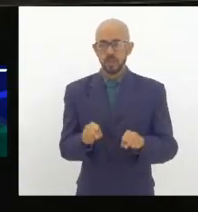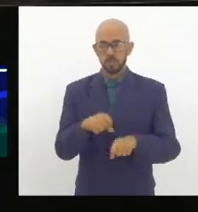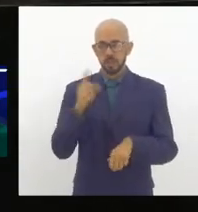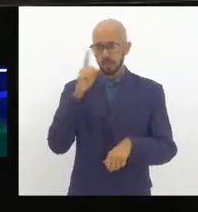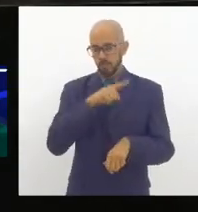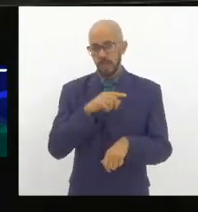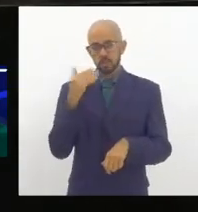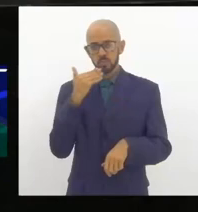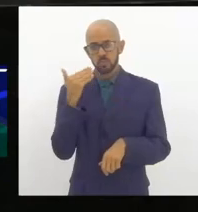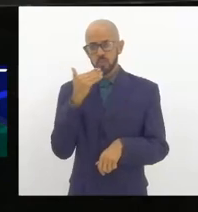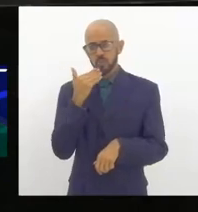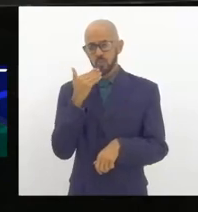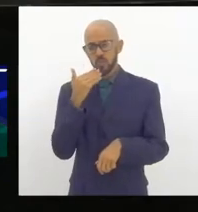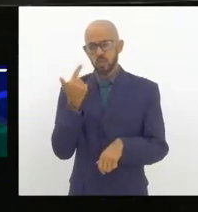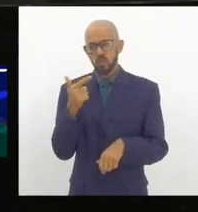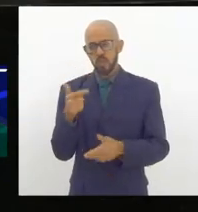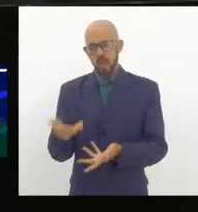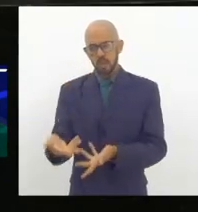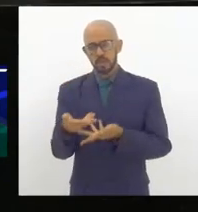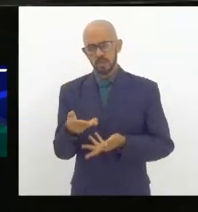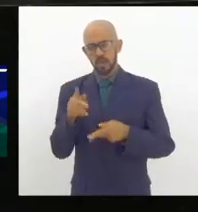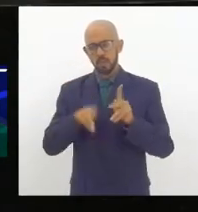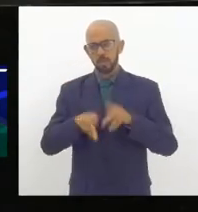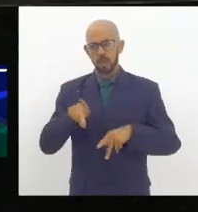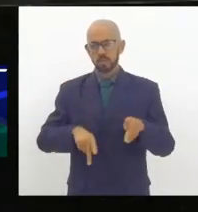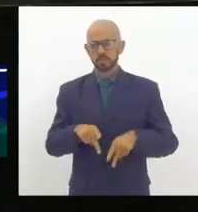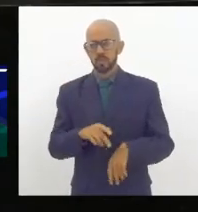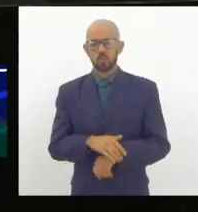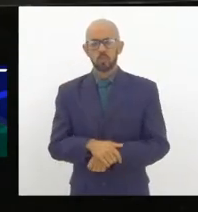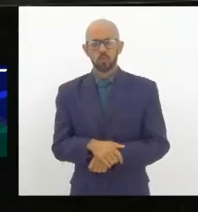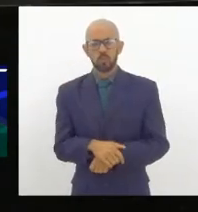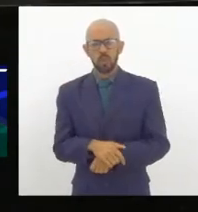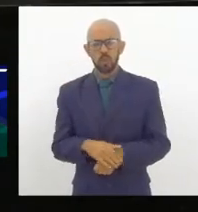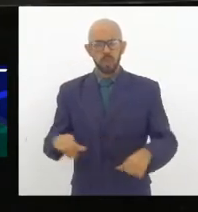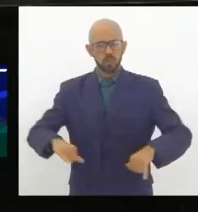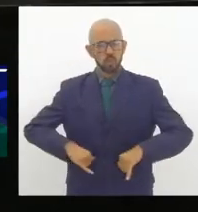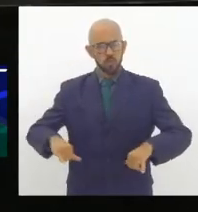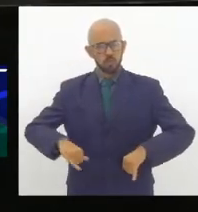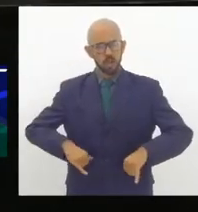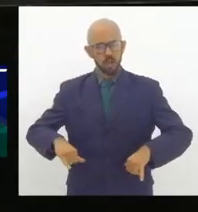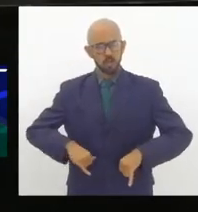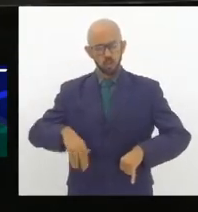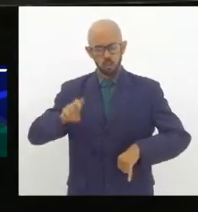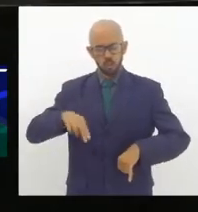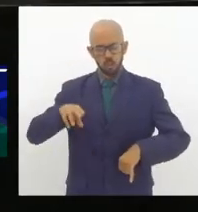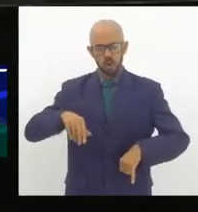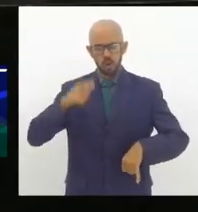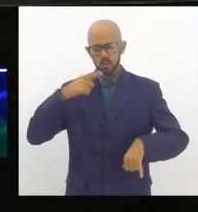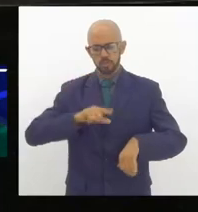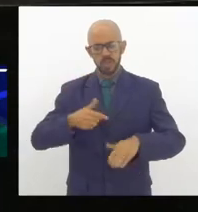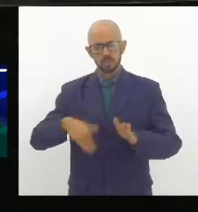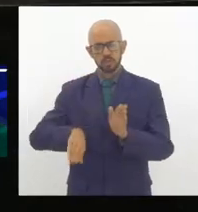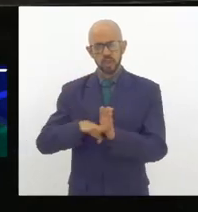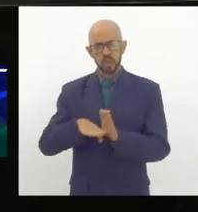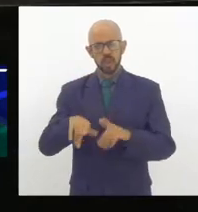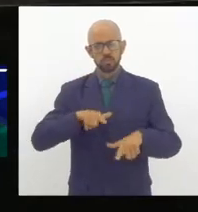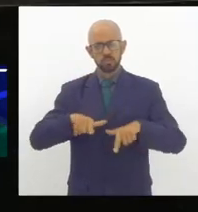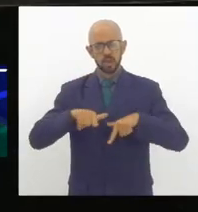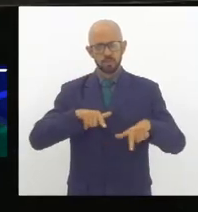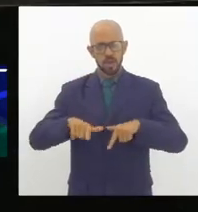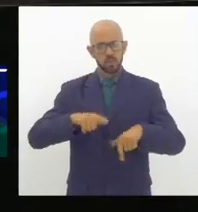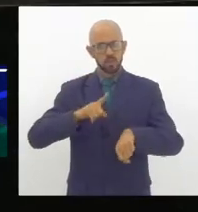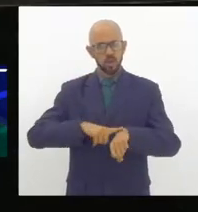não atende a população EA população fica língua passa um perrengue danado e nunca consegue chegar no local de trabalho